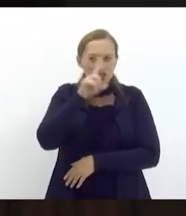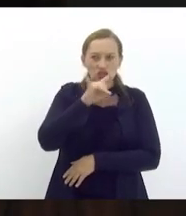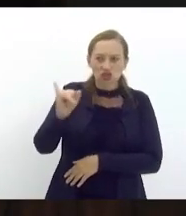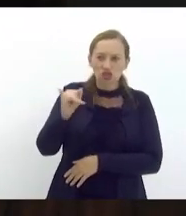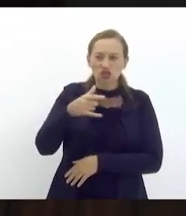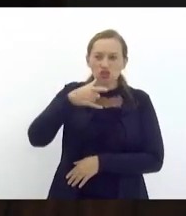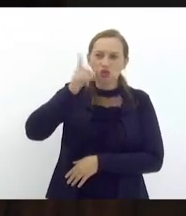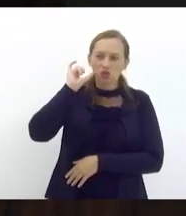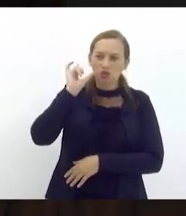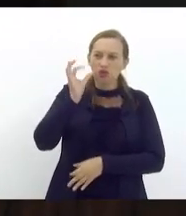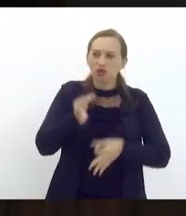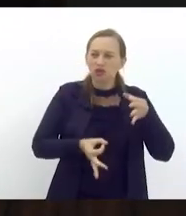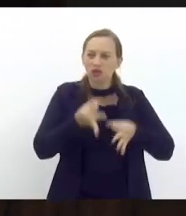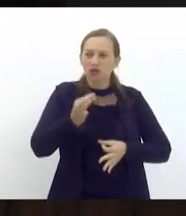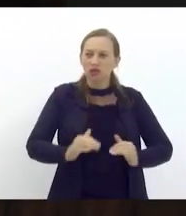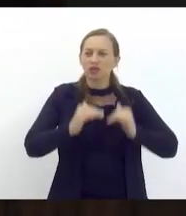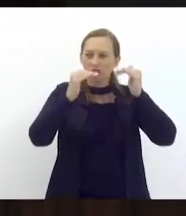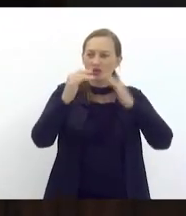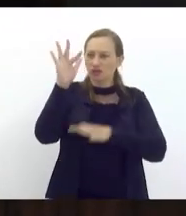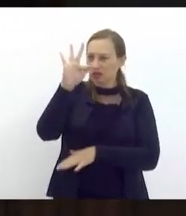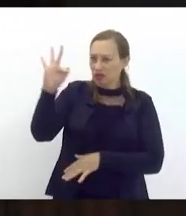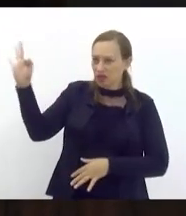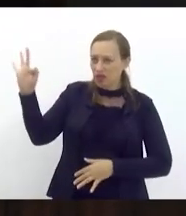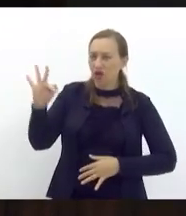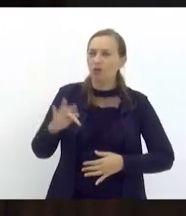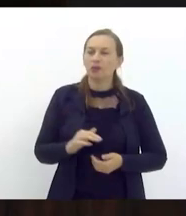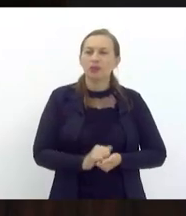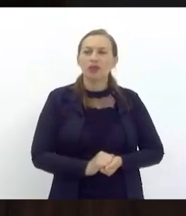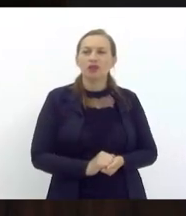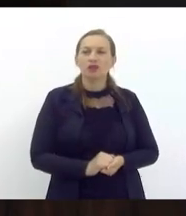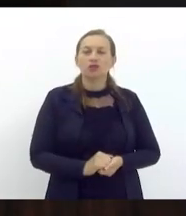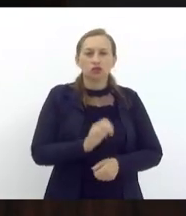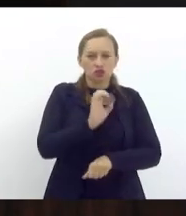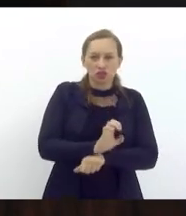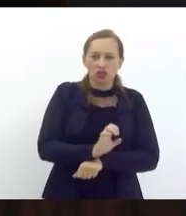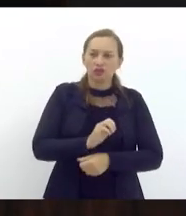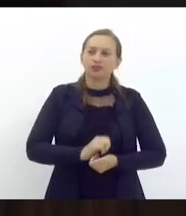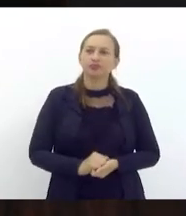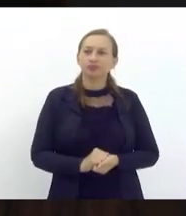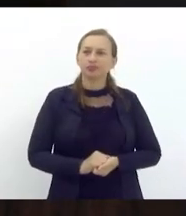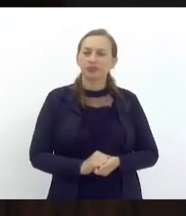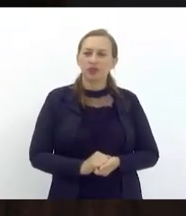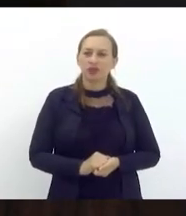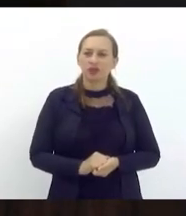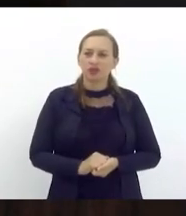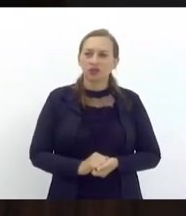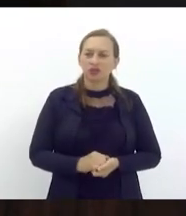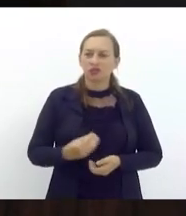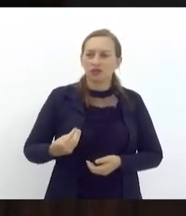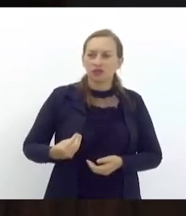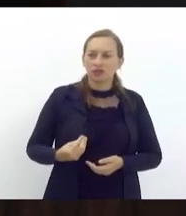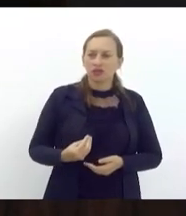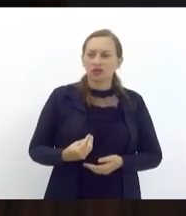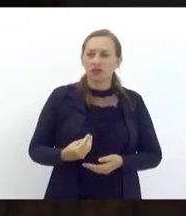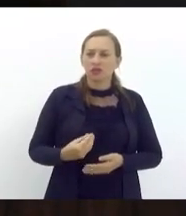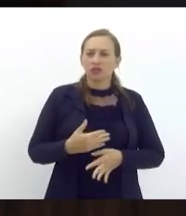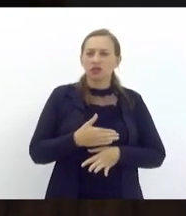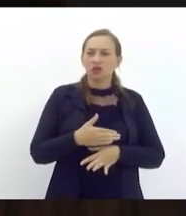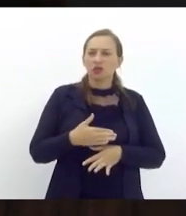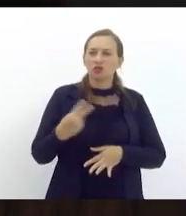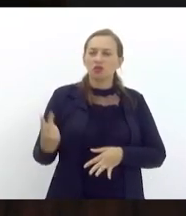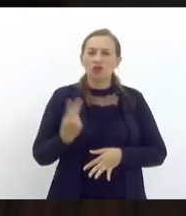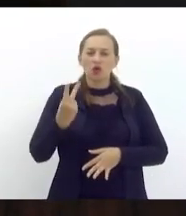para a gente debater o assunto que é de maior envergadura hoje do estado que é sobrevivência de toda categoria